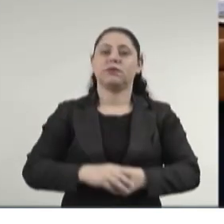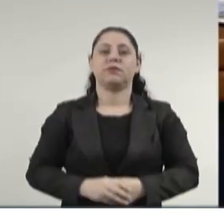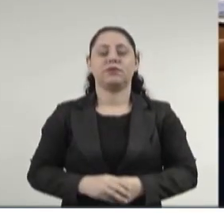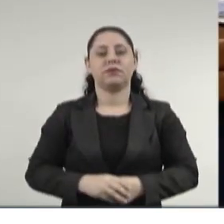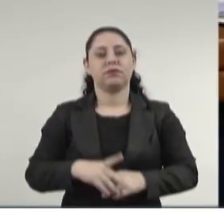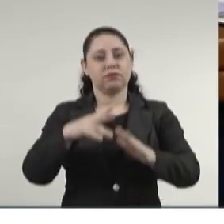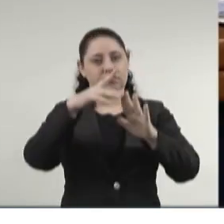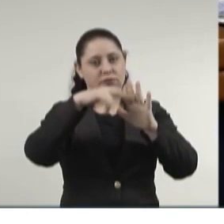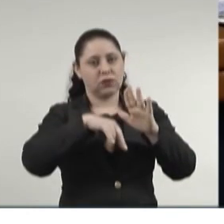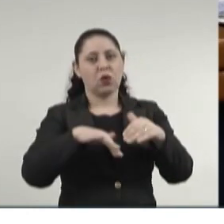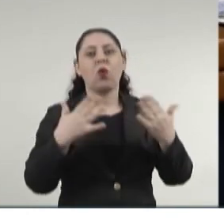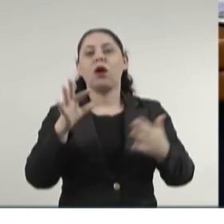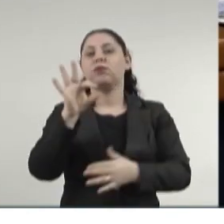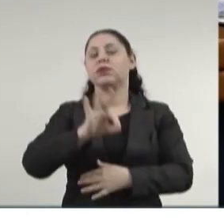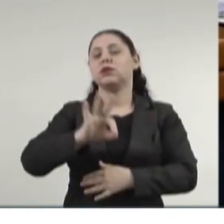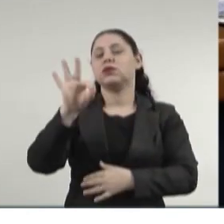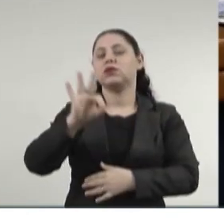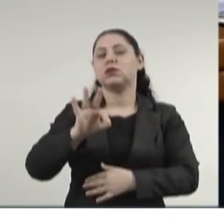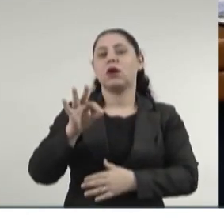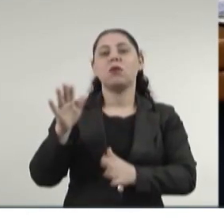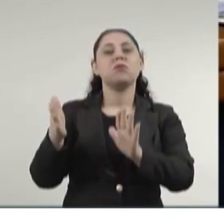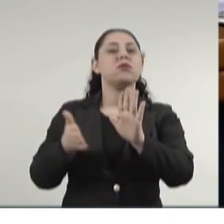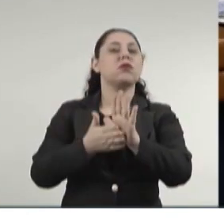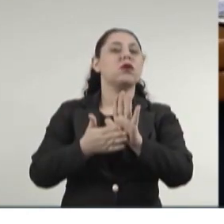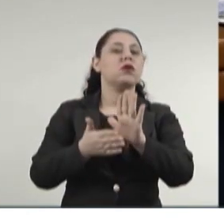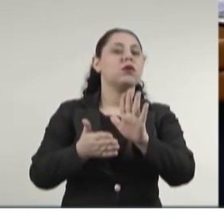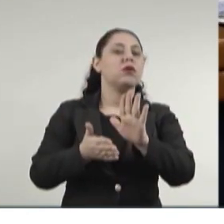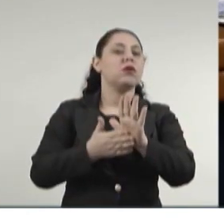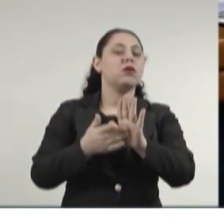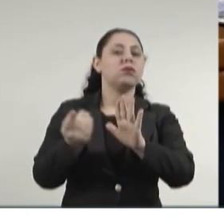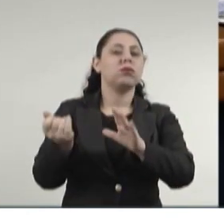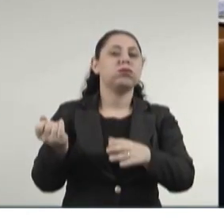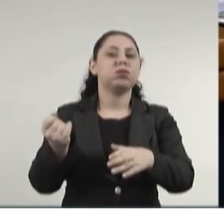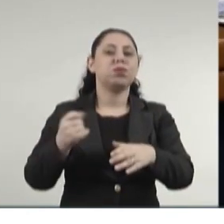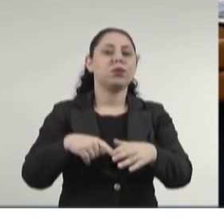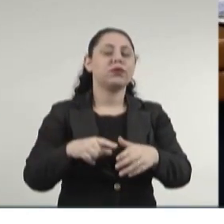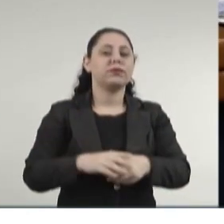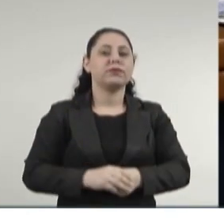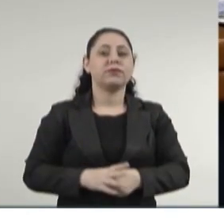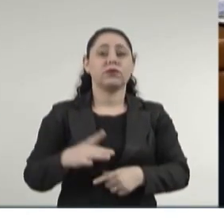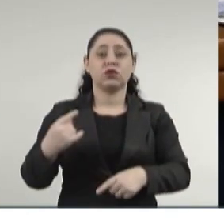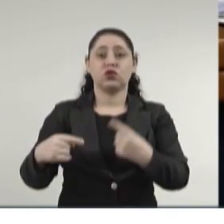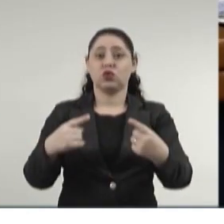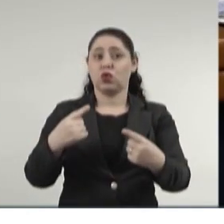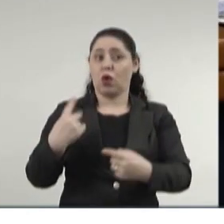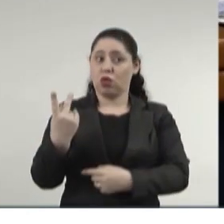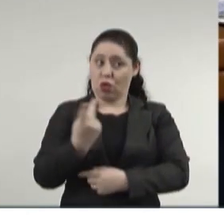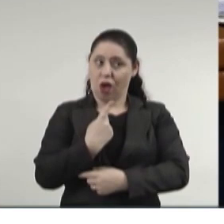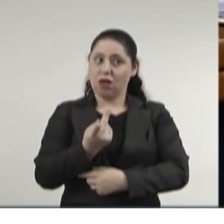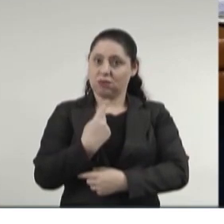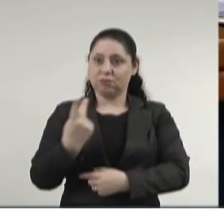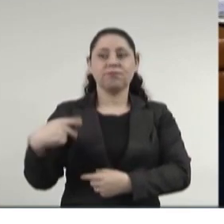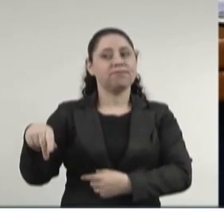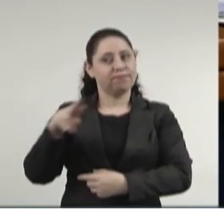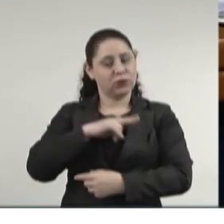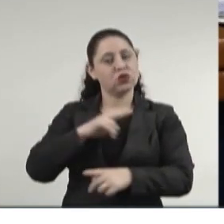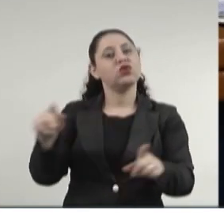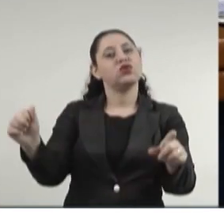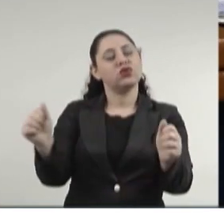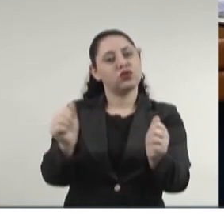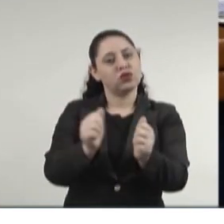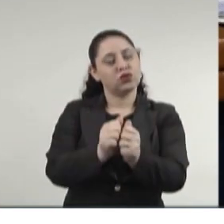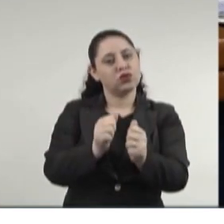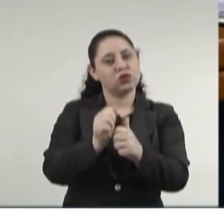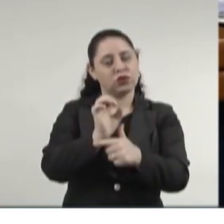desse regulamentação, modelo. qual o percentual a proposta para o fundo? Essa é uma discussão nossa, junto